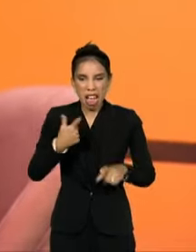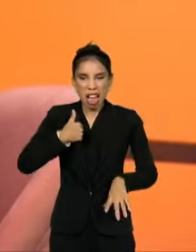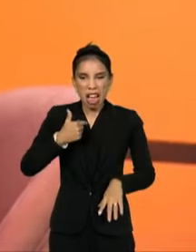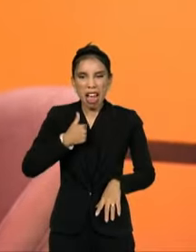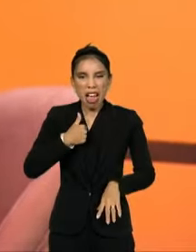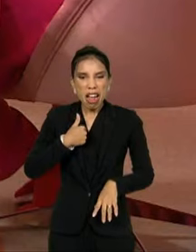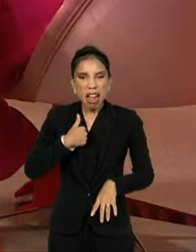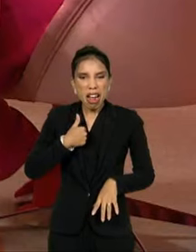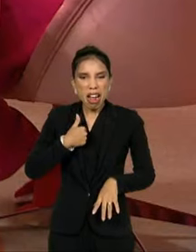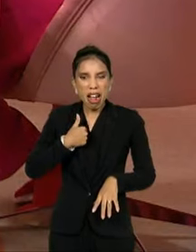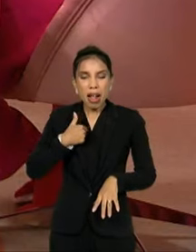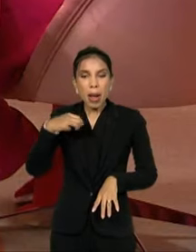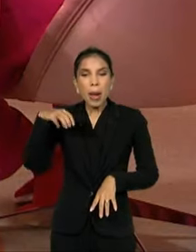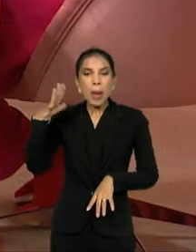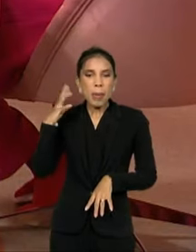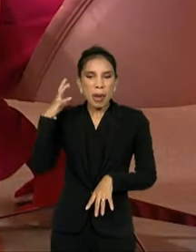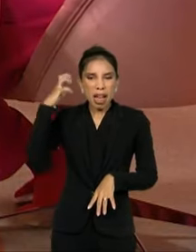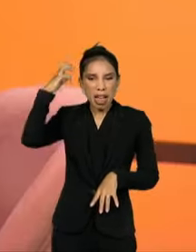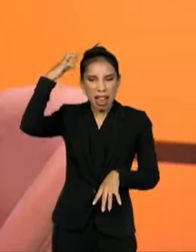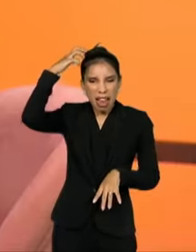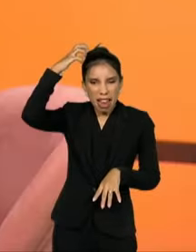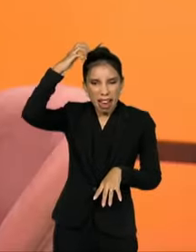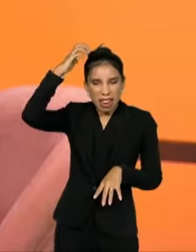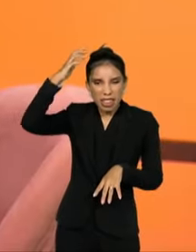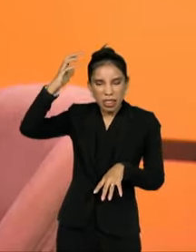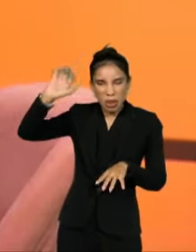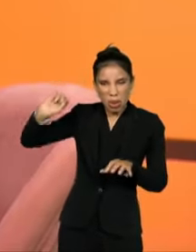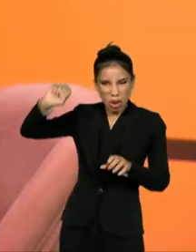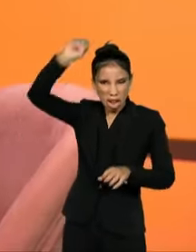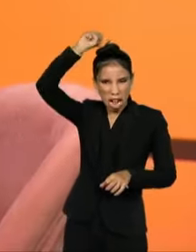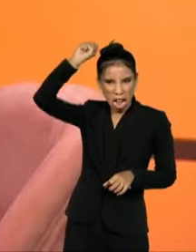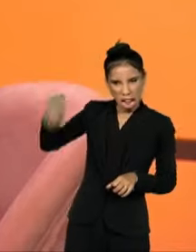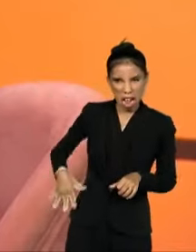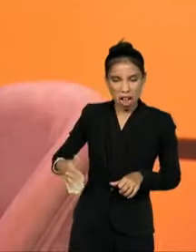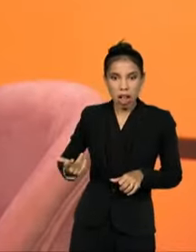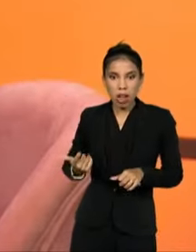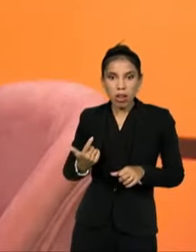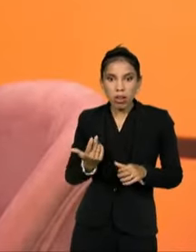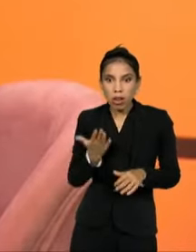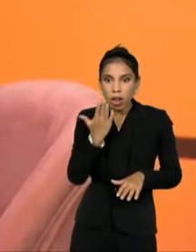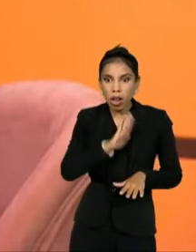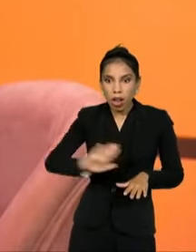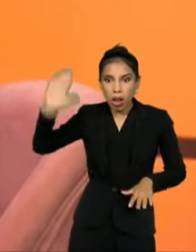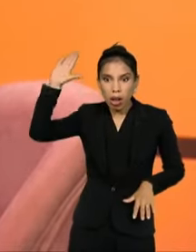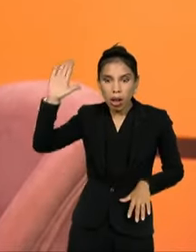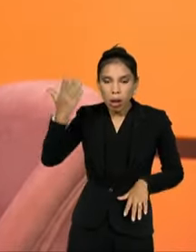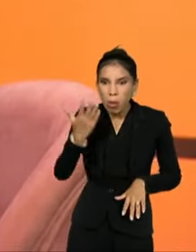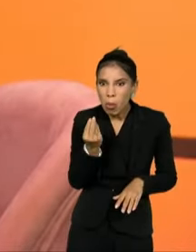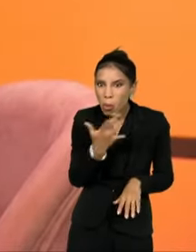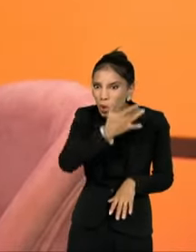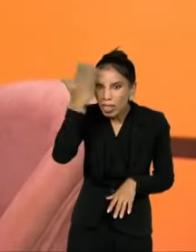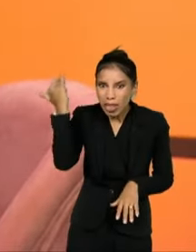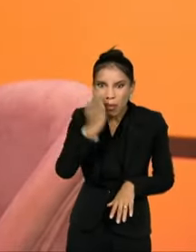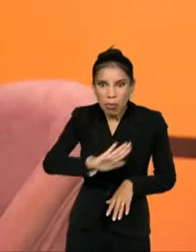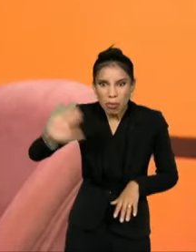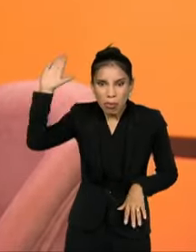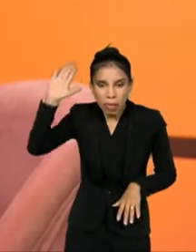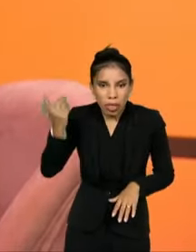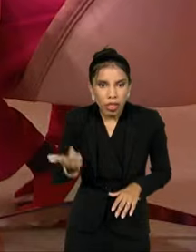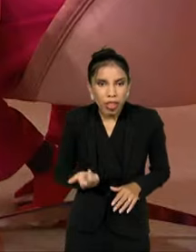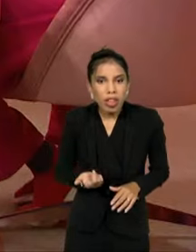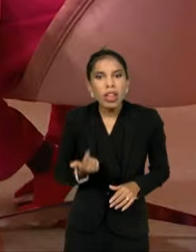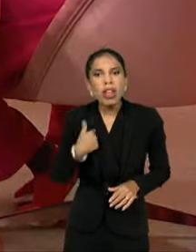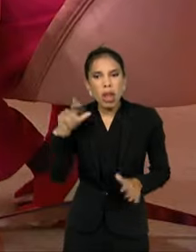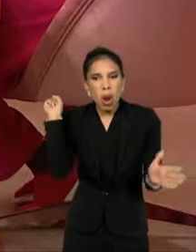jogar a placa Exatamente. No chão com o nome da Marielle, foi plataforma para eleger um monte de gente importante. Inclusive, e aí eu te